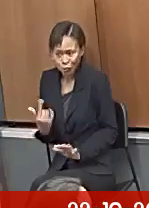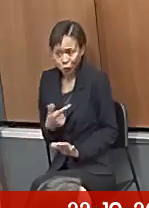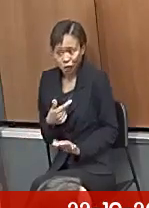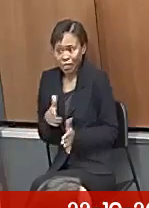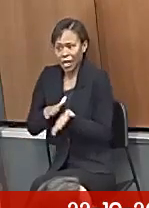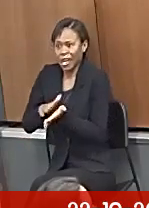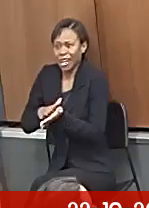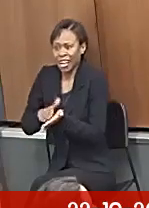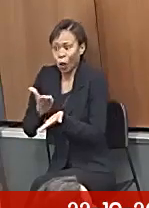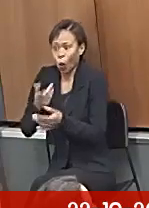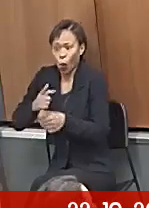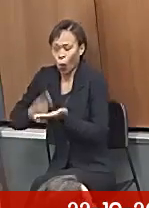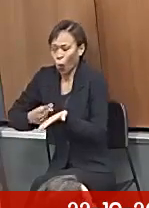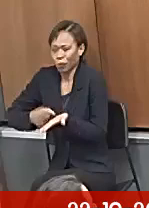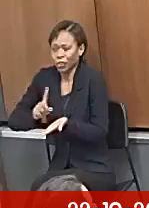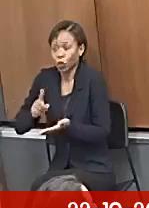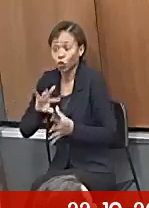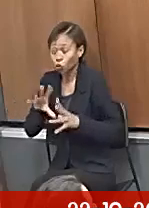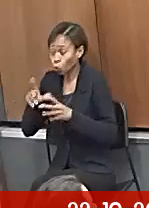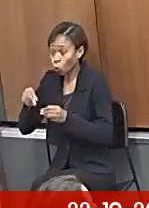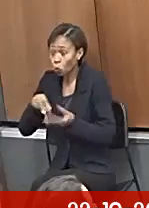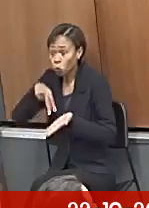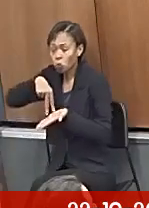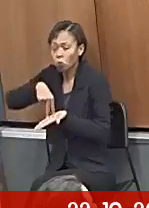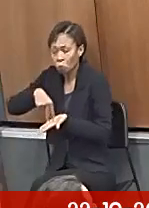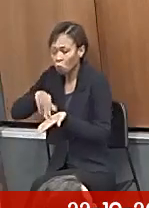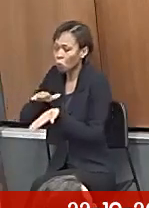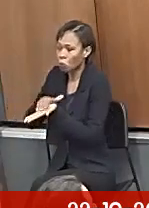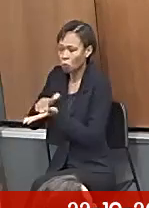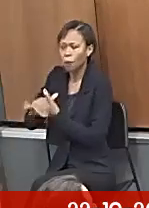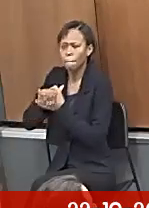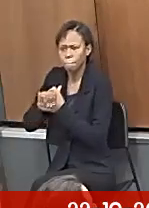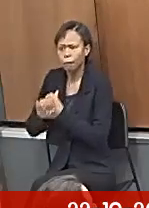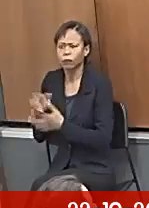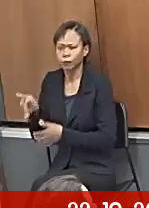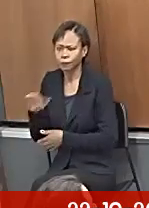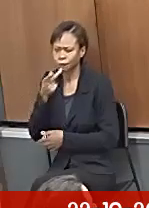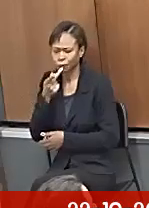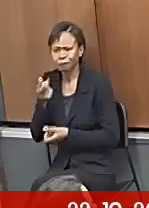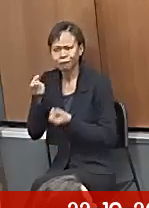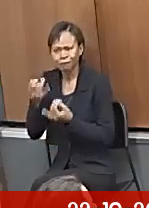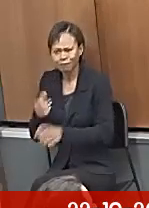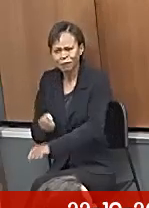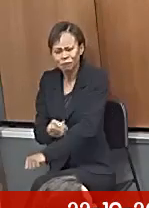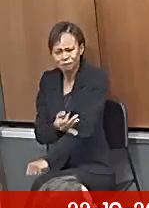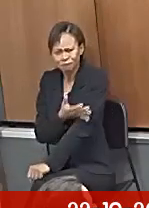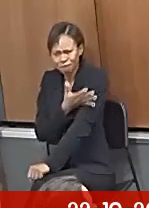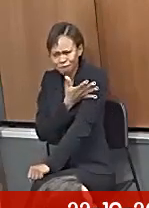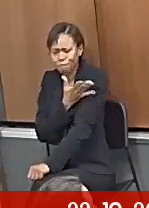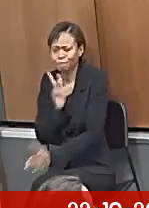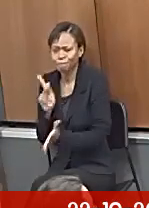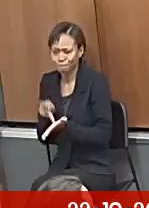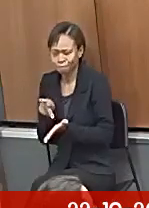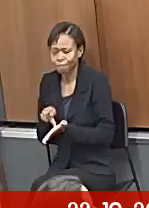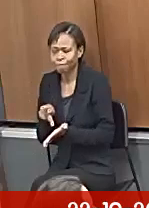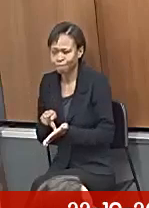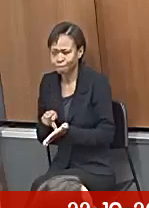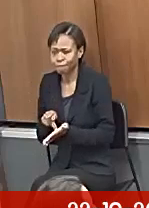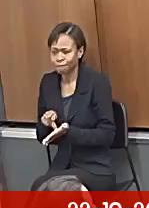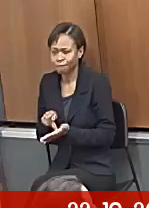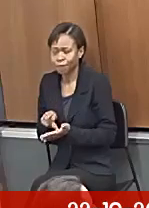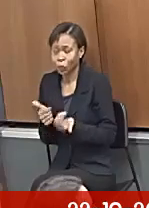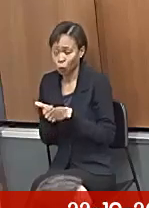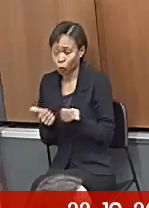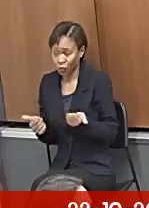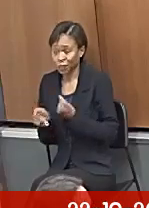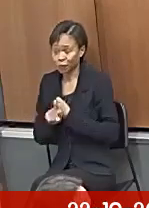de pé, todos se levantaram, parabéns pela sua fala, realmente emocionante, e nosso vice-presidente já